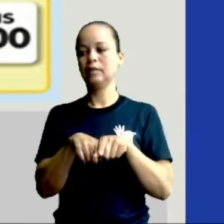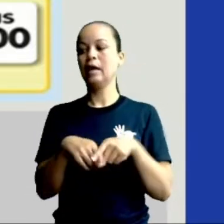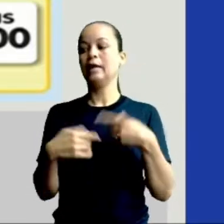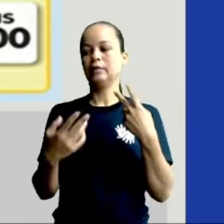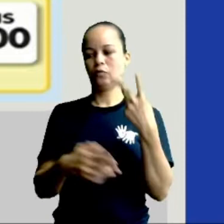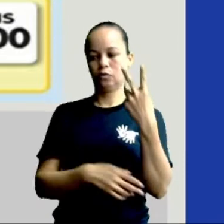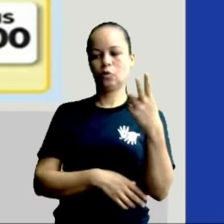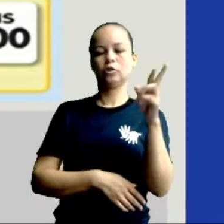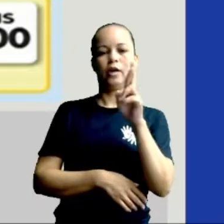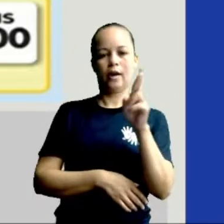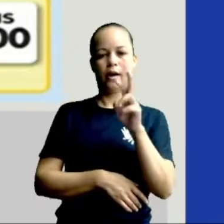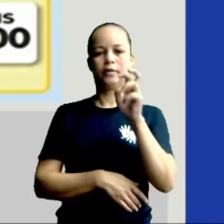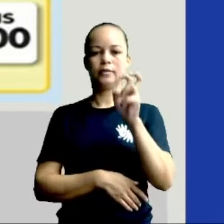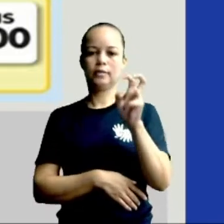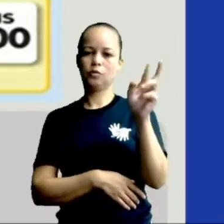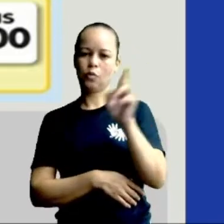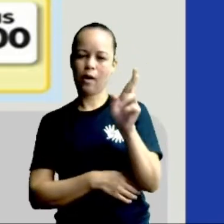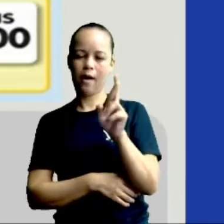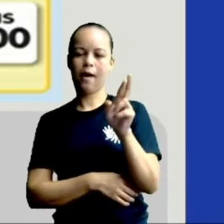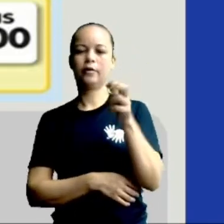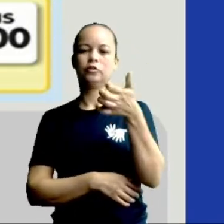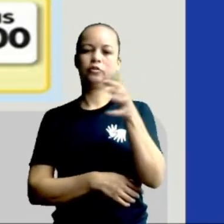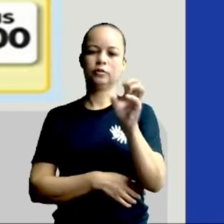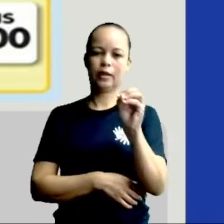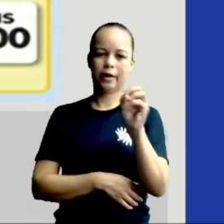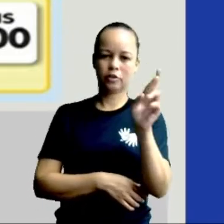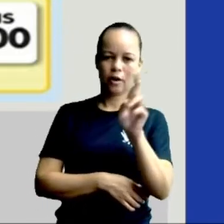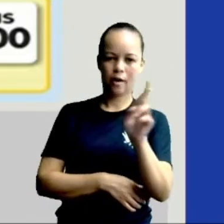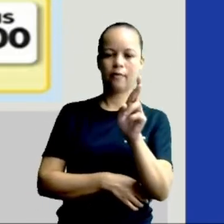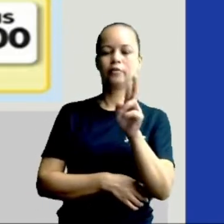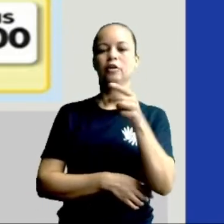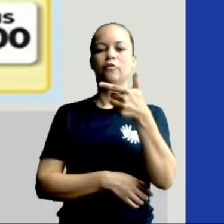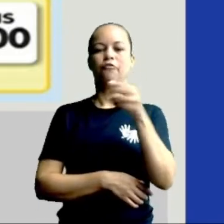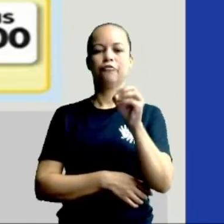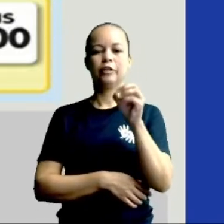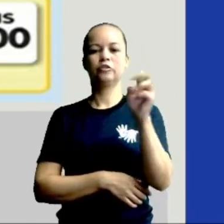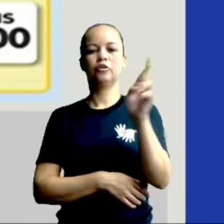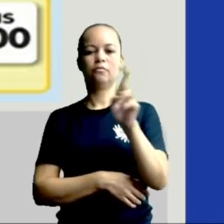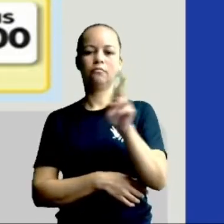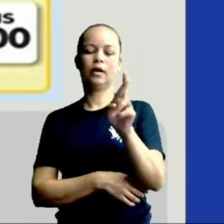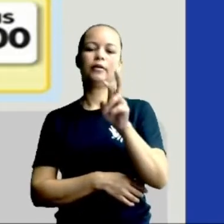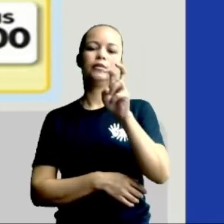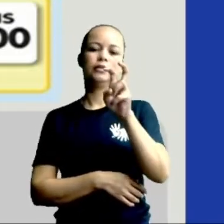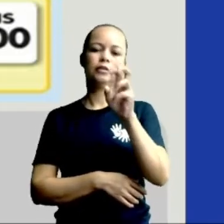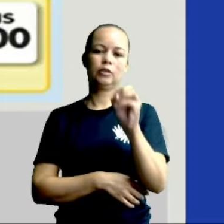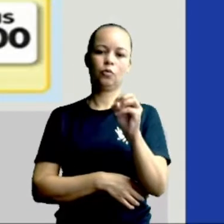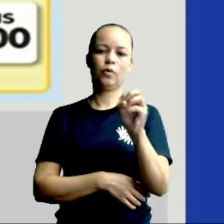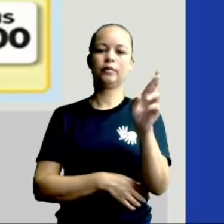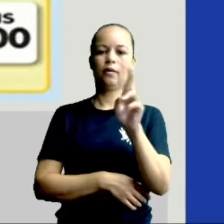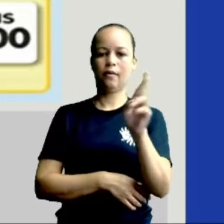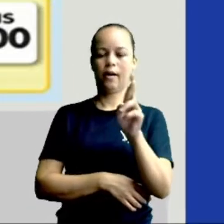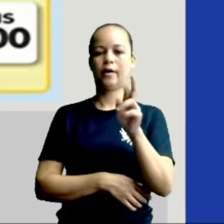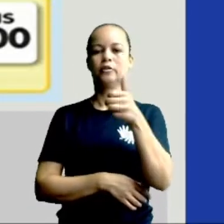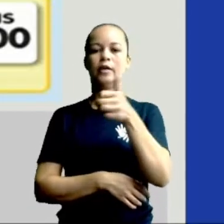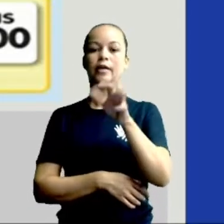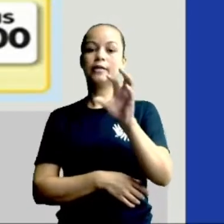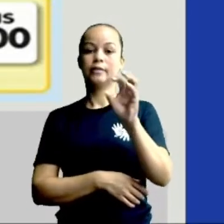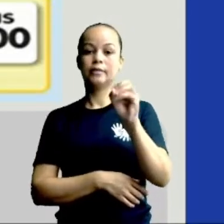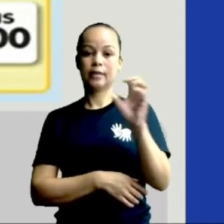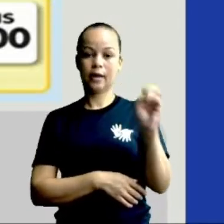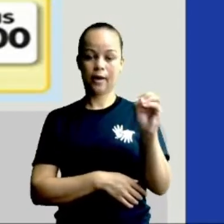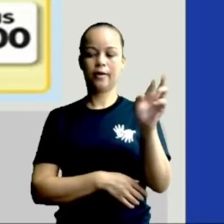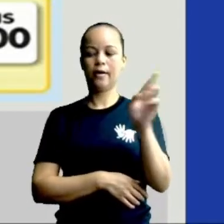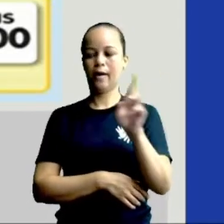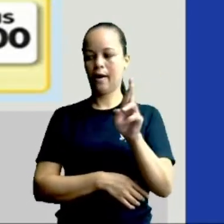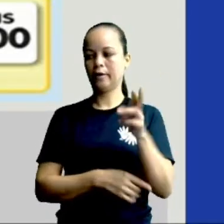R$2, R$5, R$10, R$20, 50, 100 e temos também a